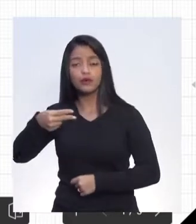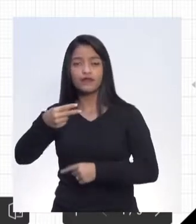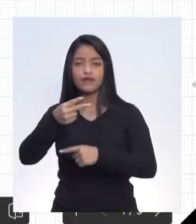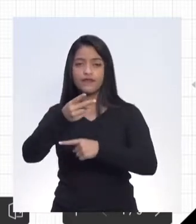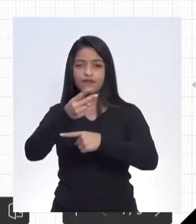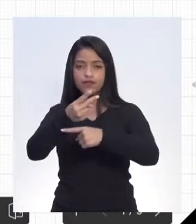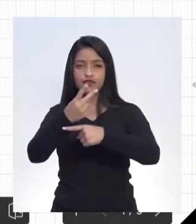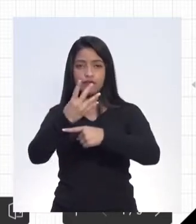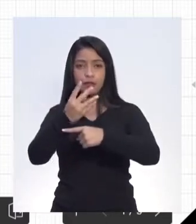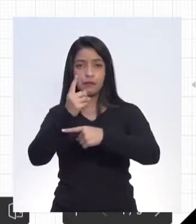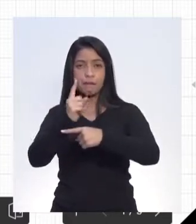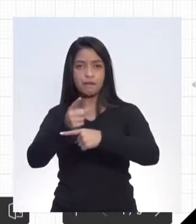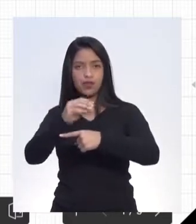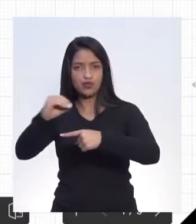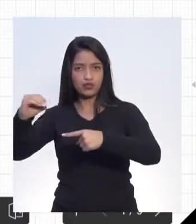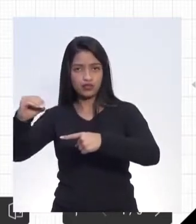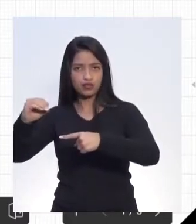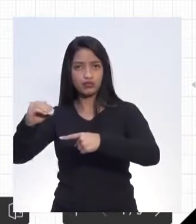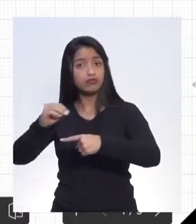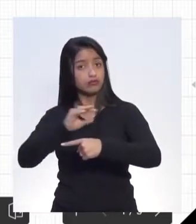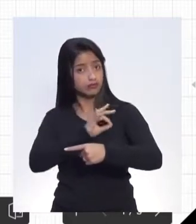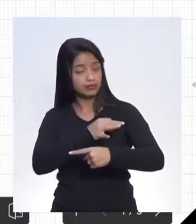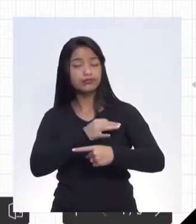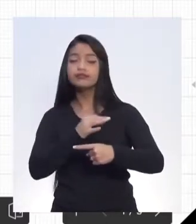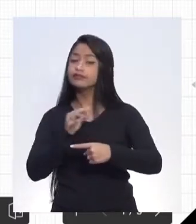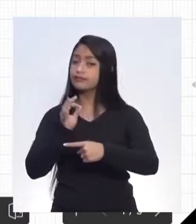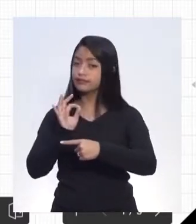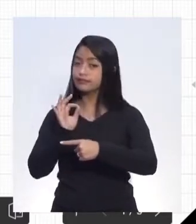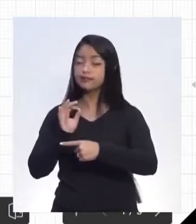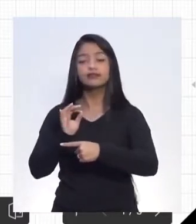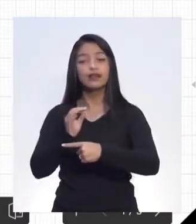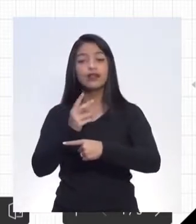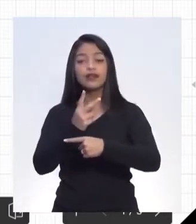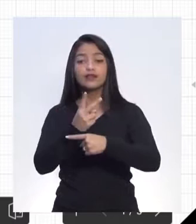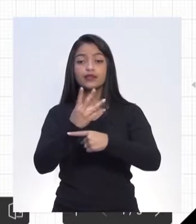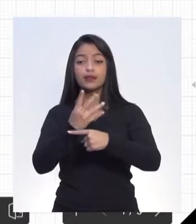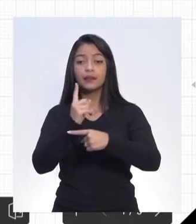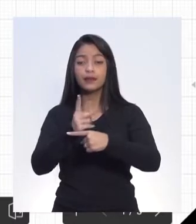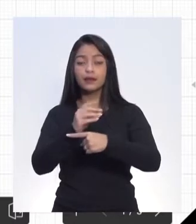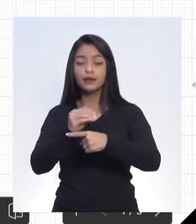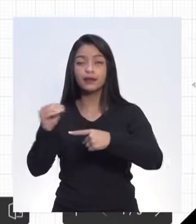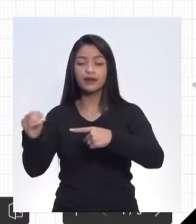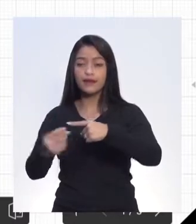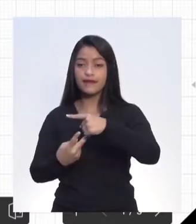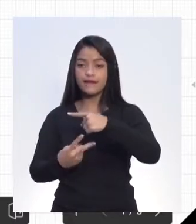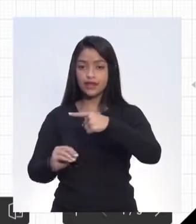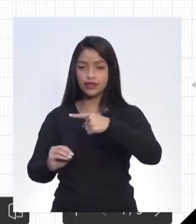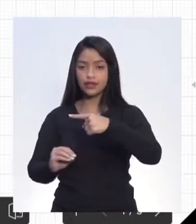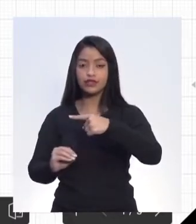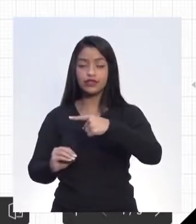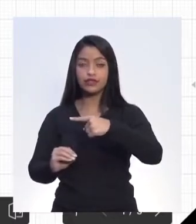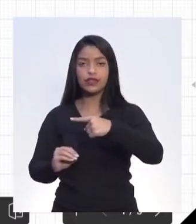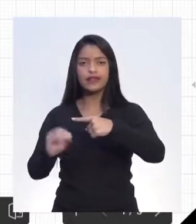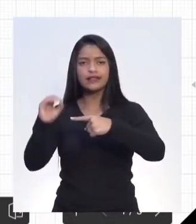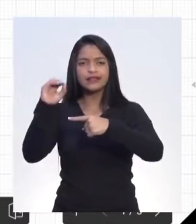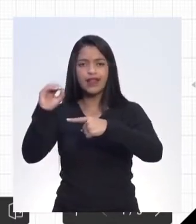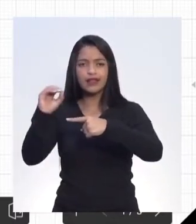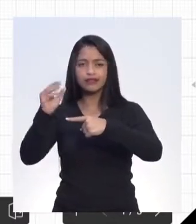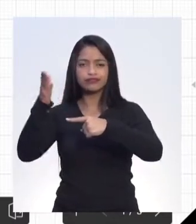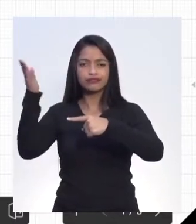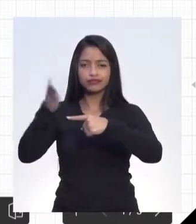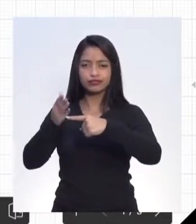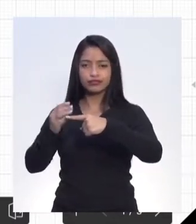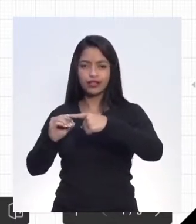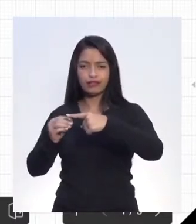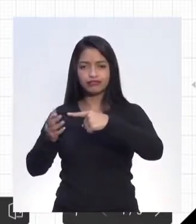24.000. Confere? Certo. 24.000 dividido por 20. Olha, posso cortar esse zero aqui, eu não posso? Facilita a minha